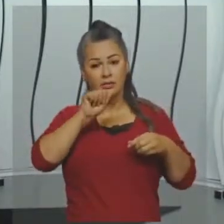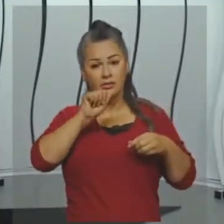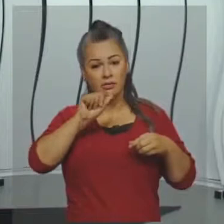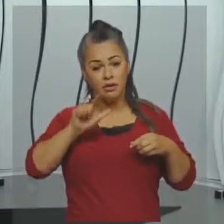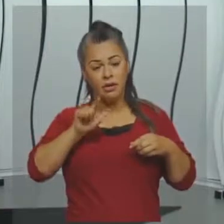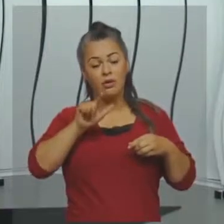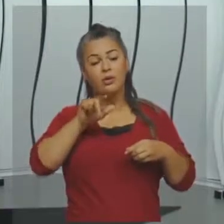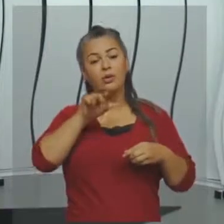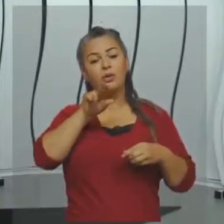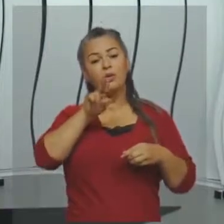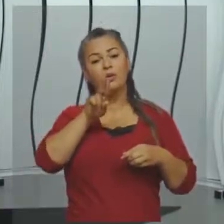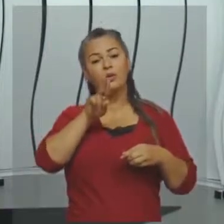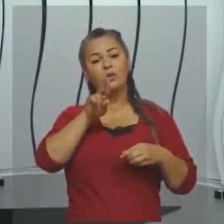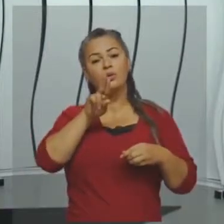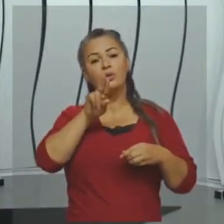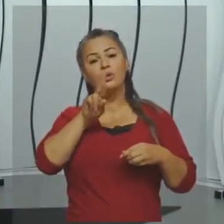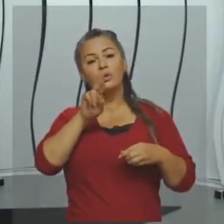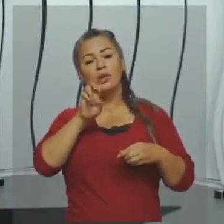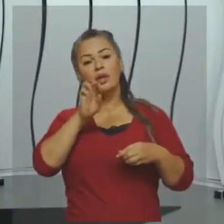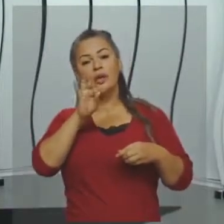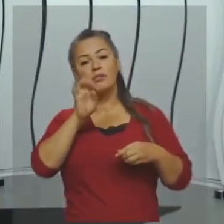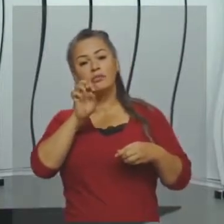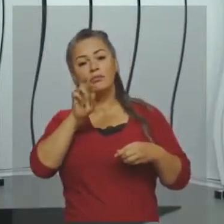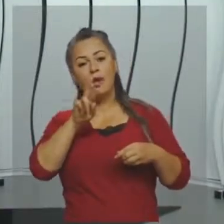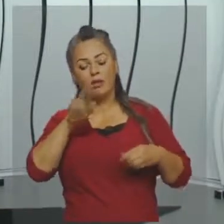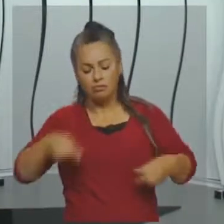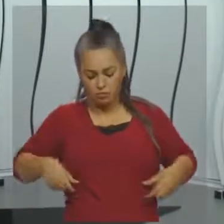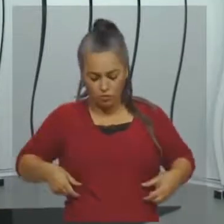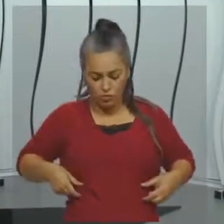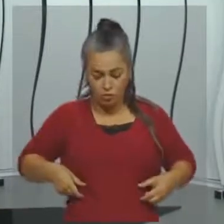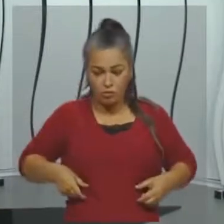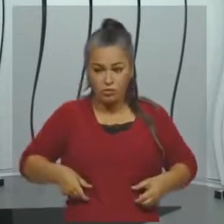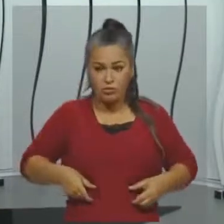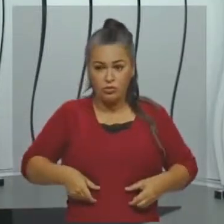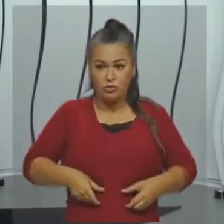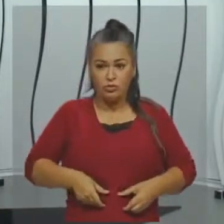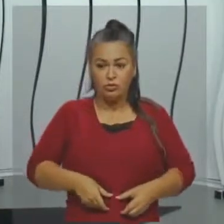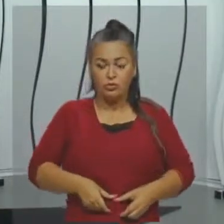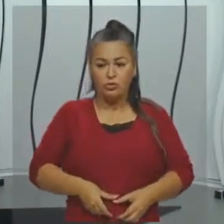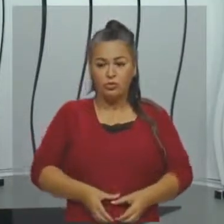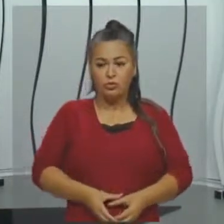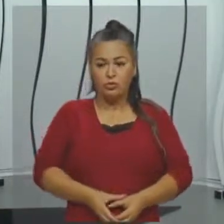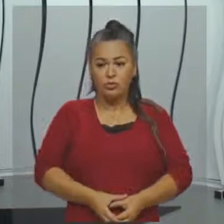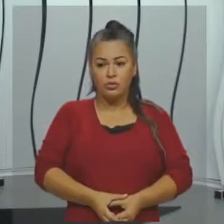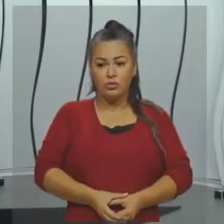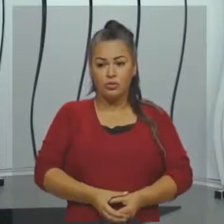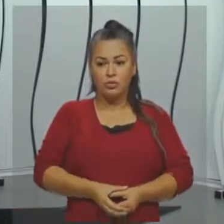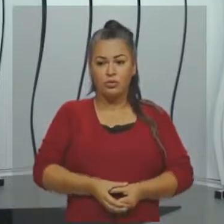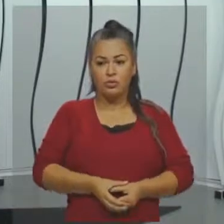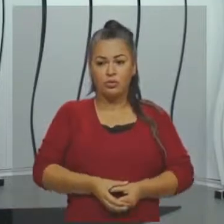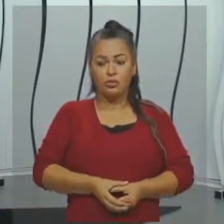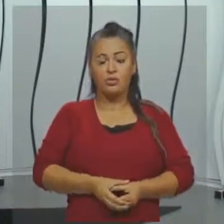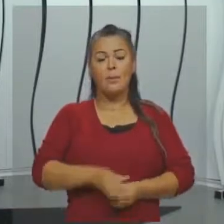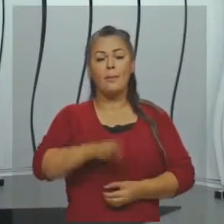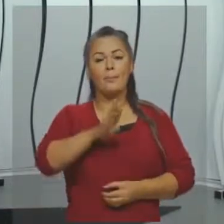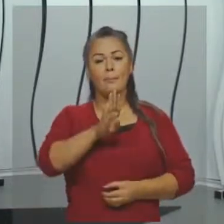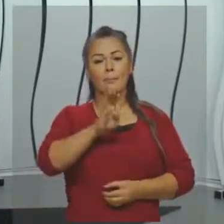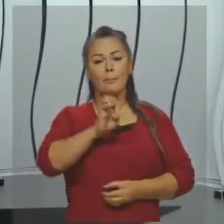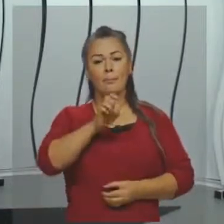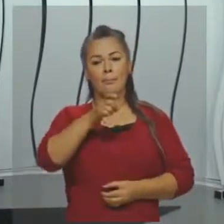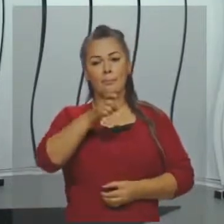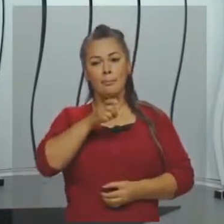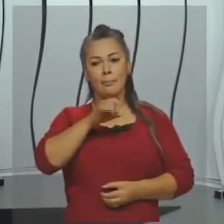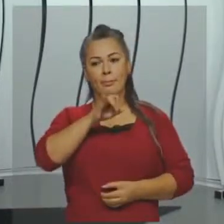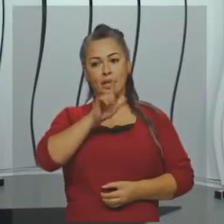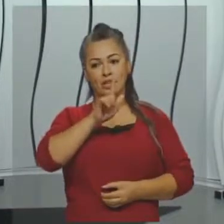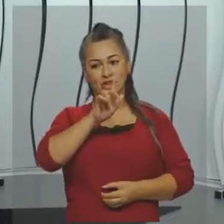urina vai ser levada para fora do nosso organismo através de um outro canal chamado de uretra. Vamos ver isso aqui